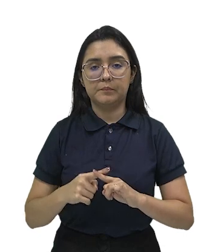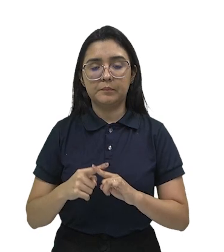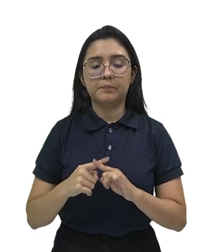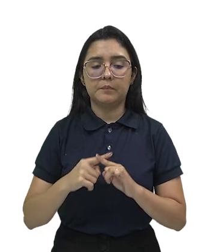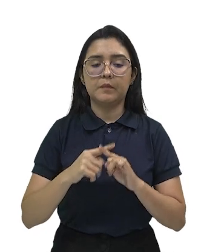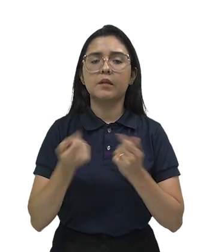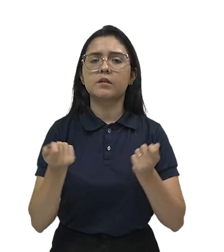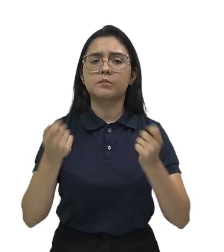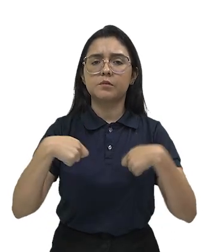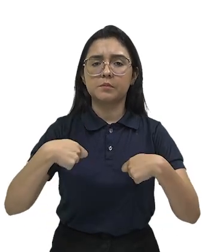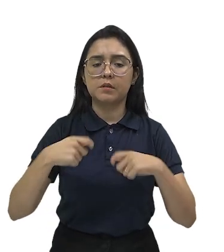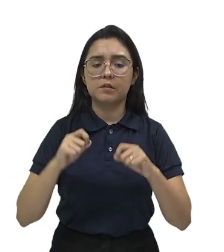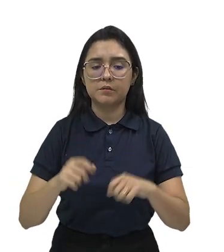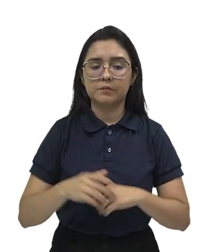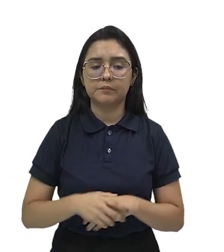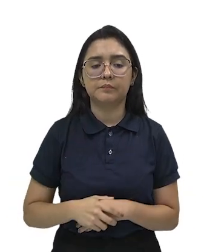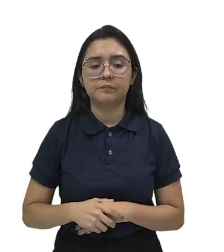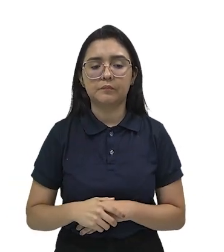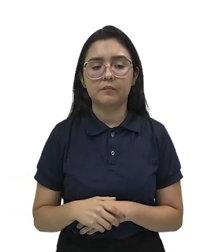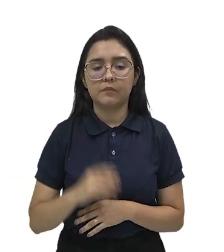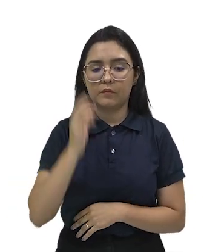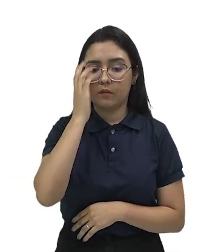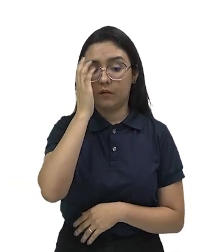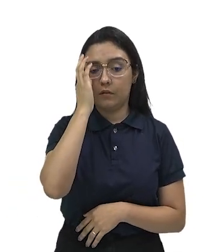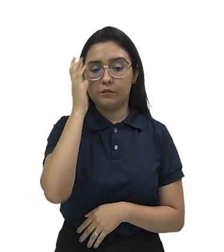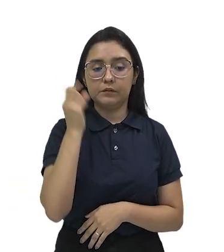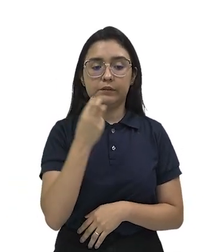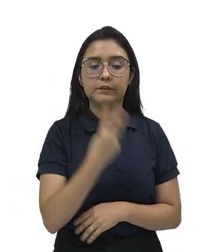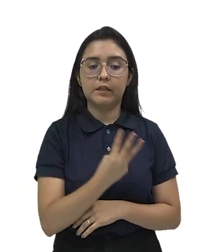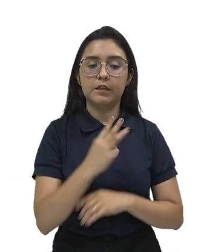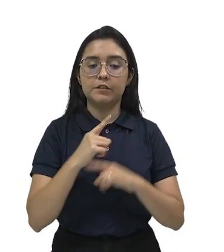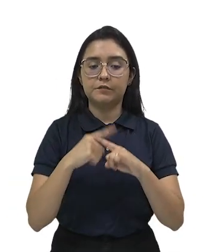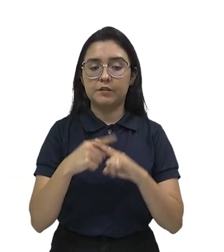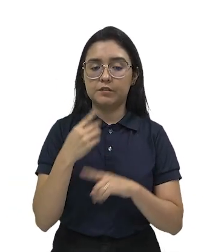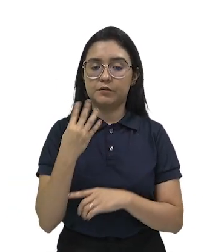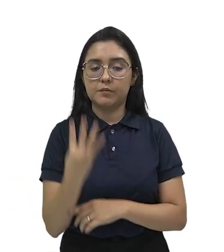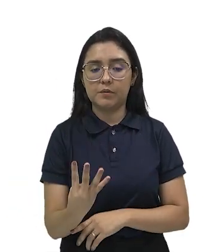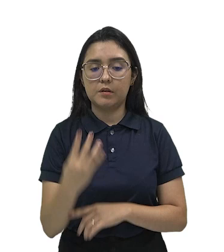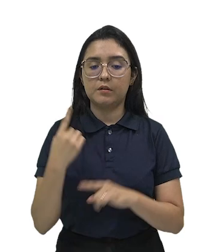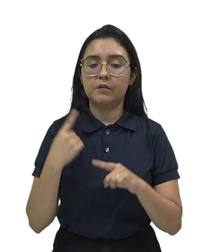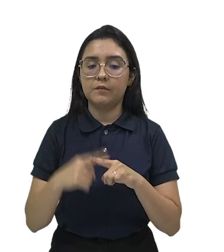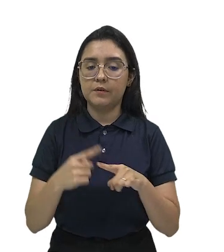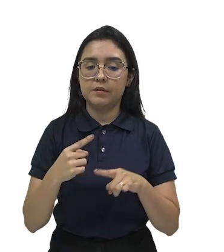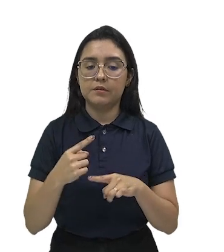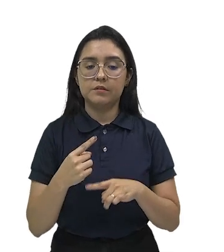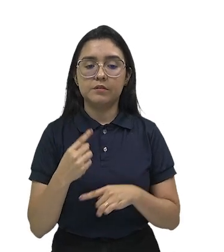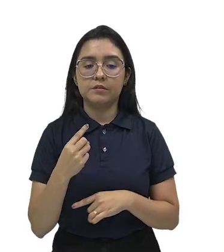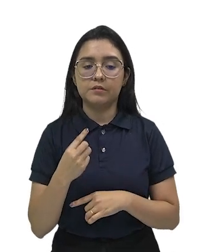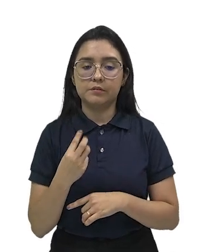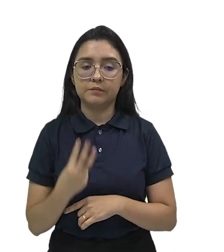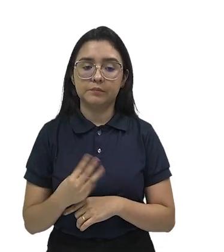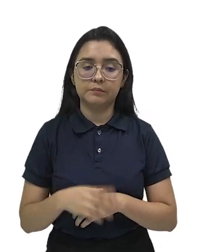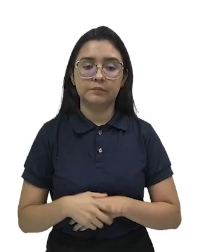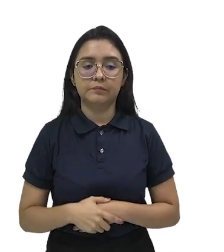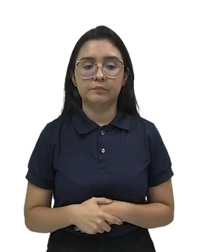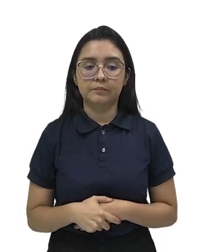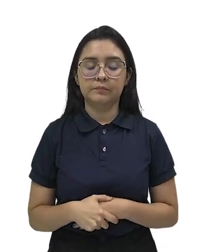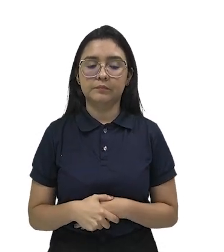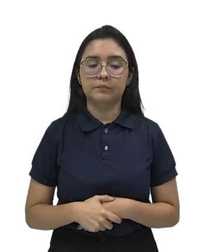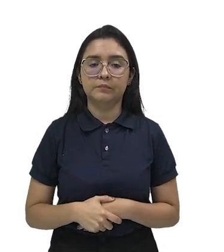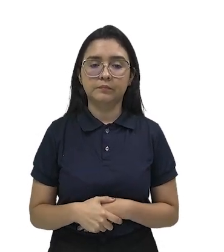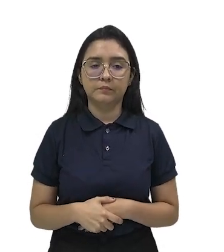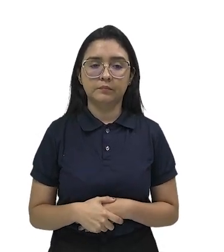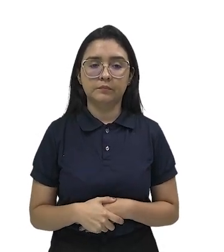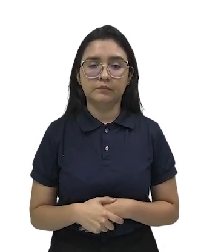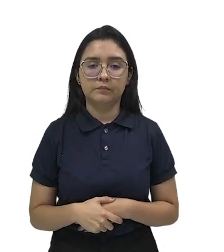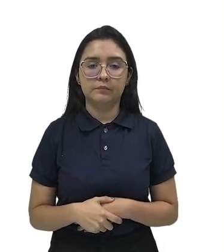as possibilidades, 3 vezes 4 e vezes 3.